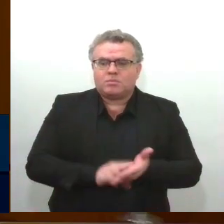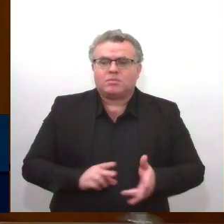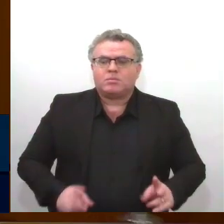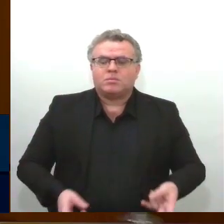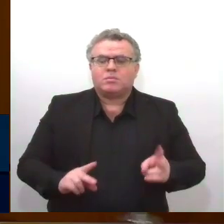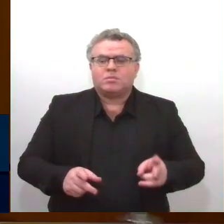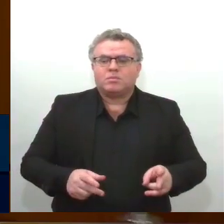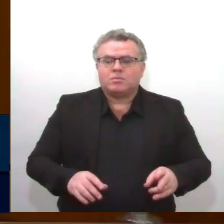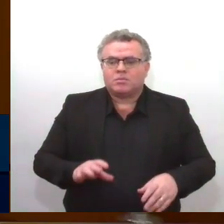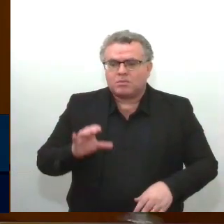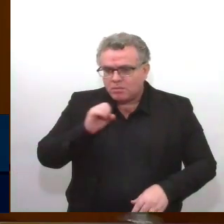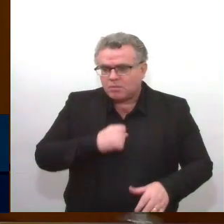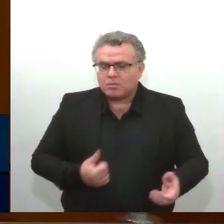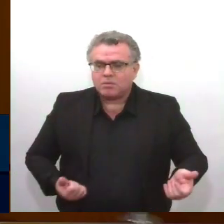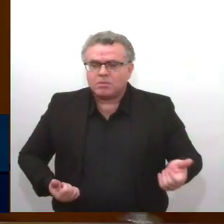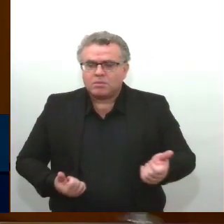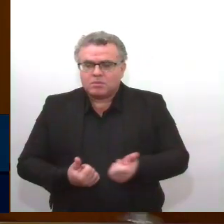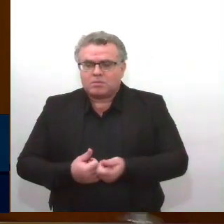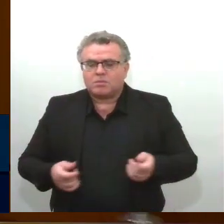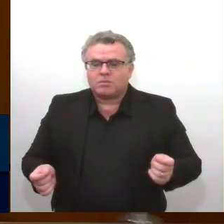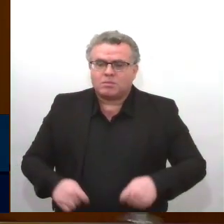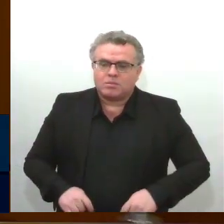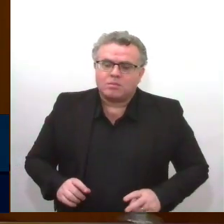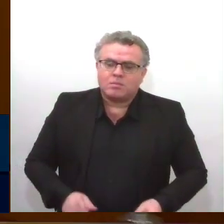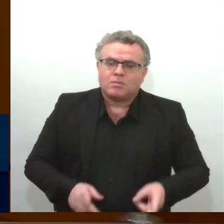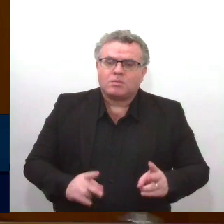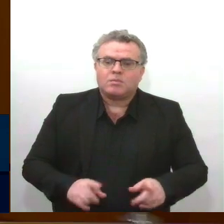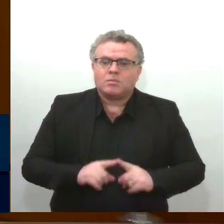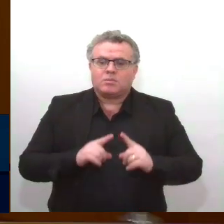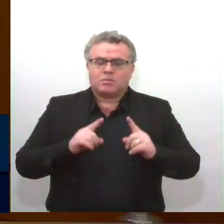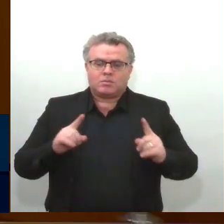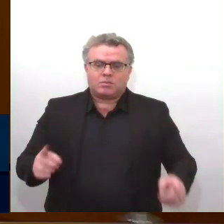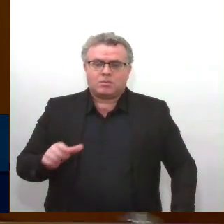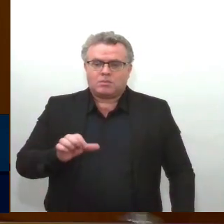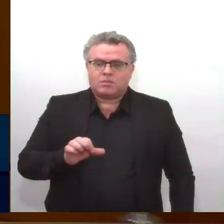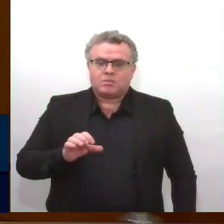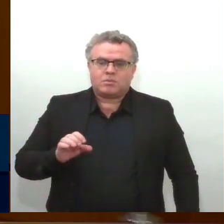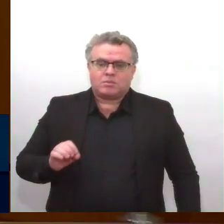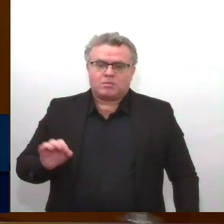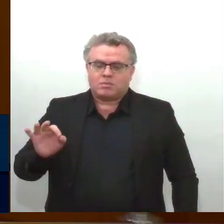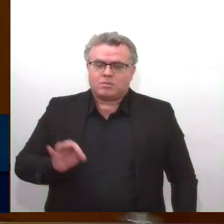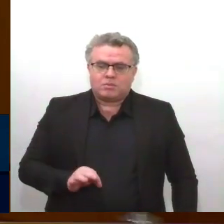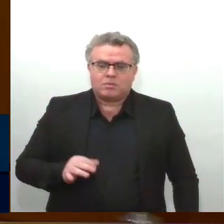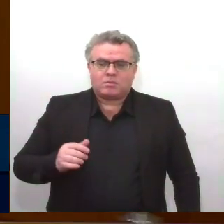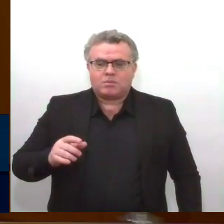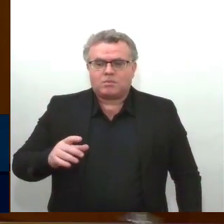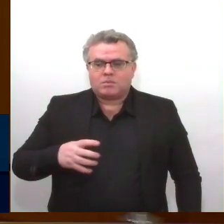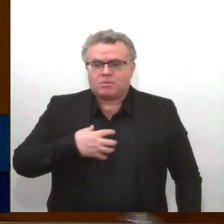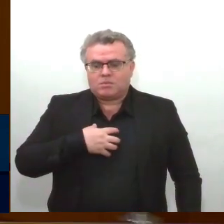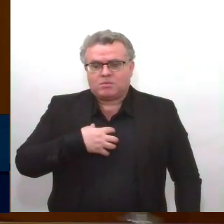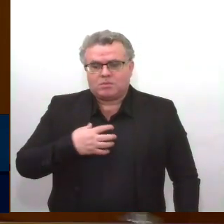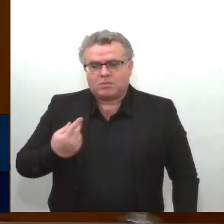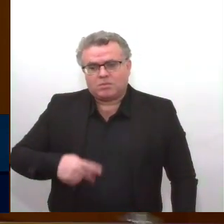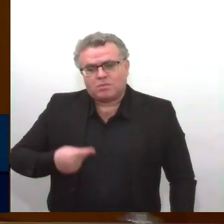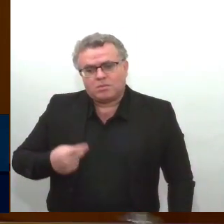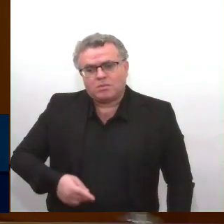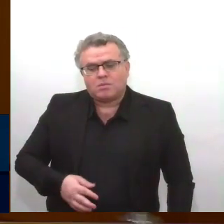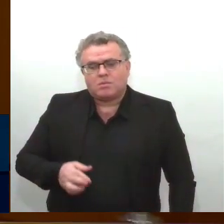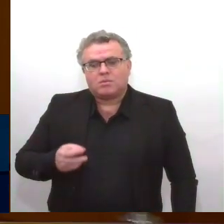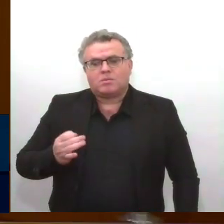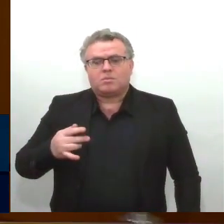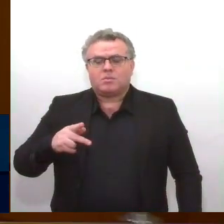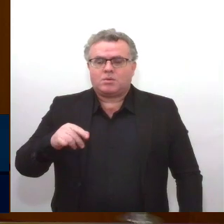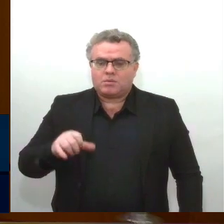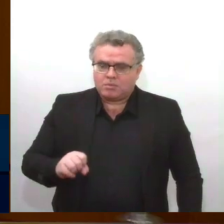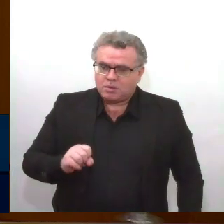outras cidades mas 90% do meu tempo foi Ribeirópolis E aí a gente percebe deputada linda alguns problemas que me